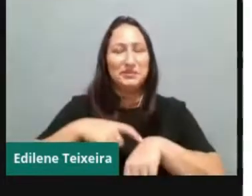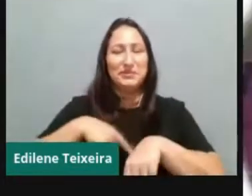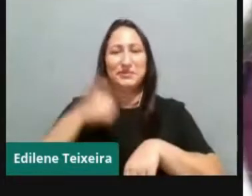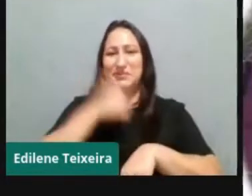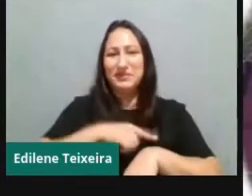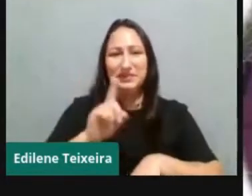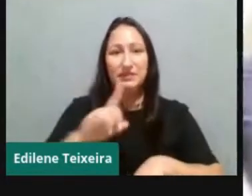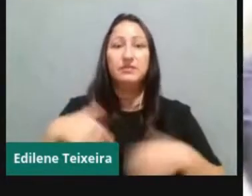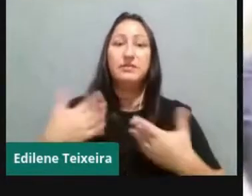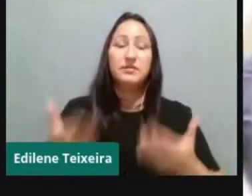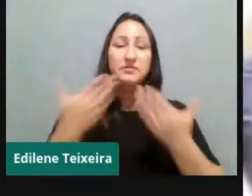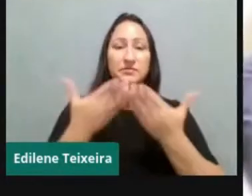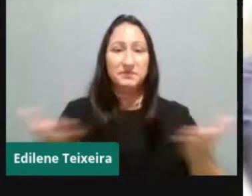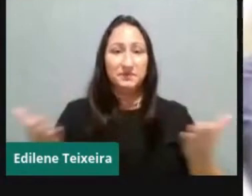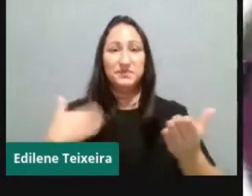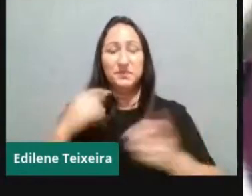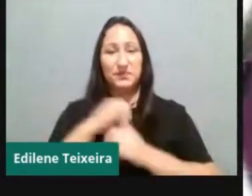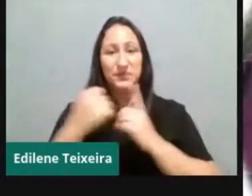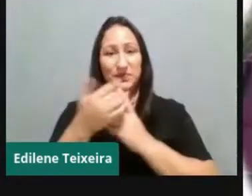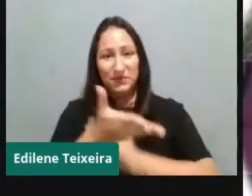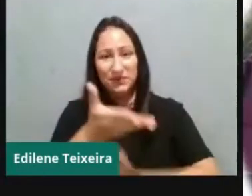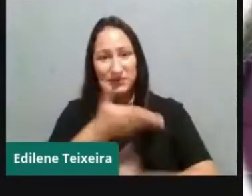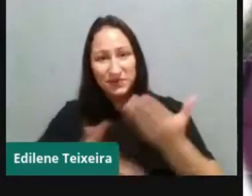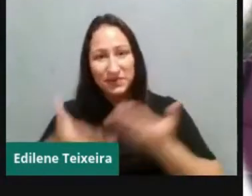site. E eu gostaria então de finalizar